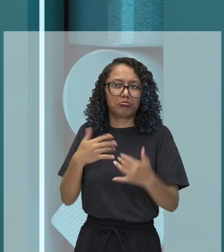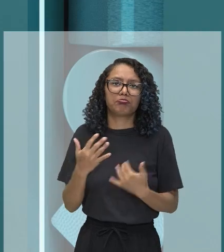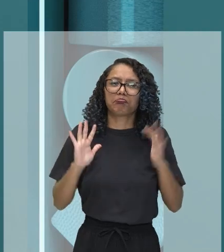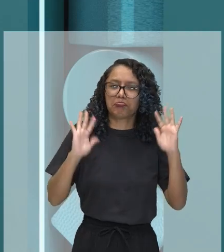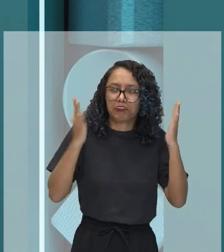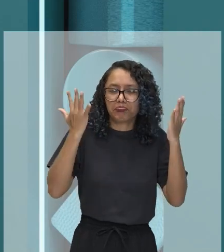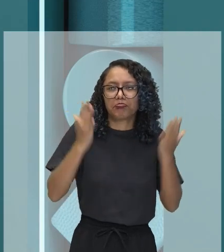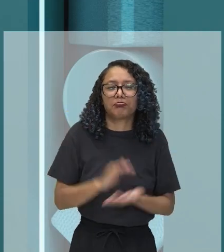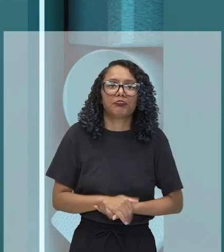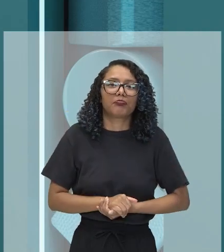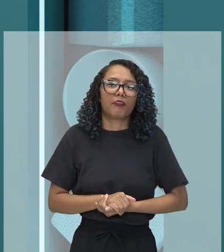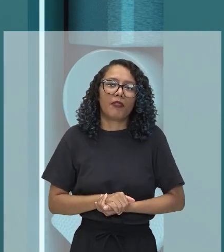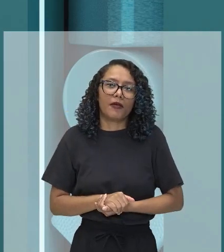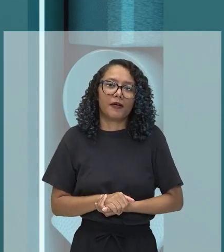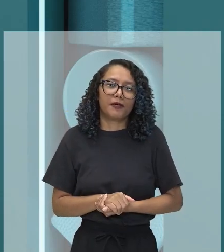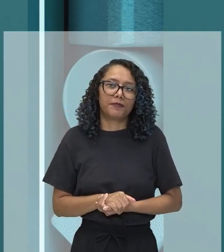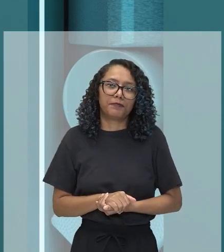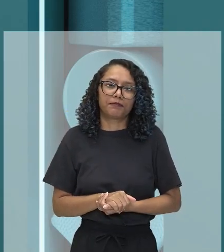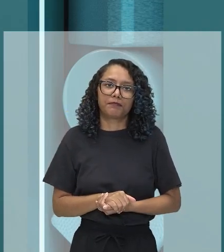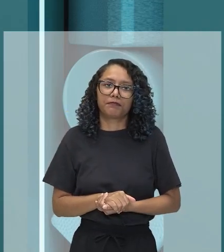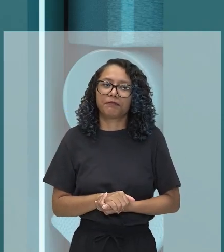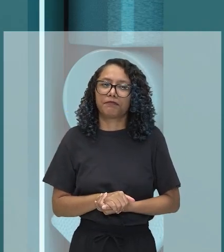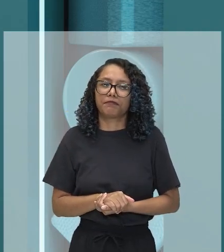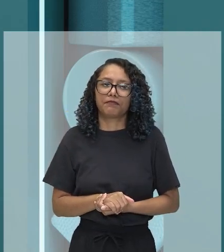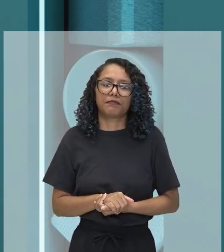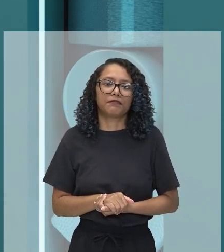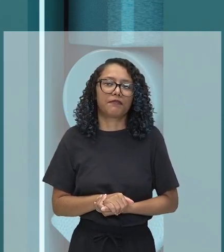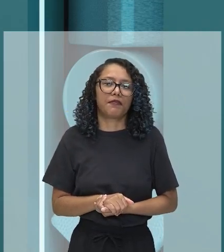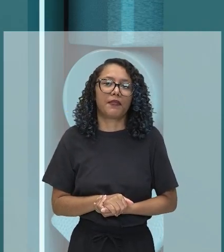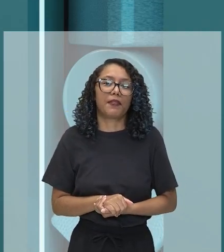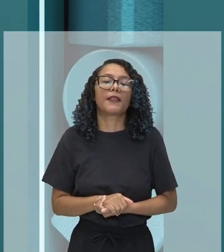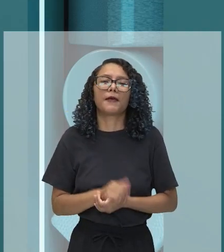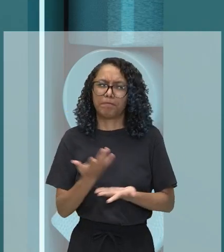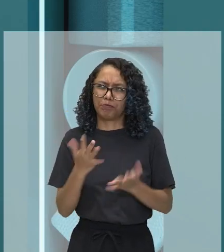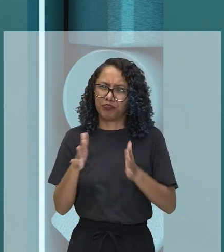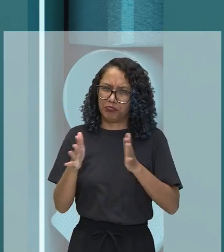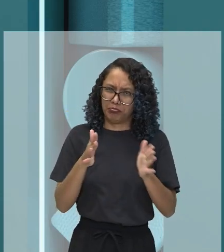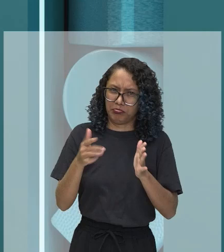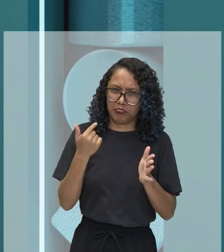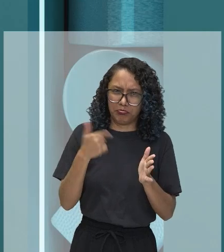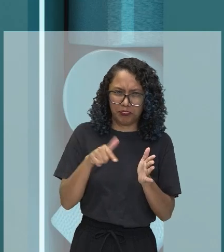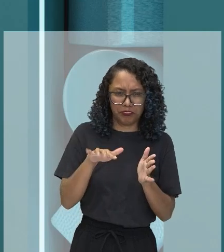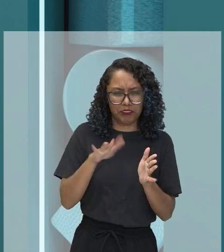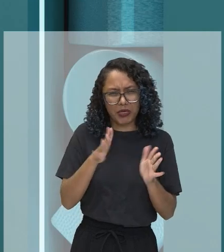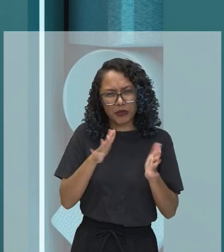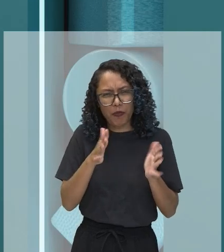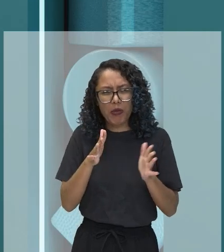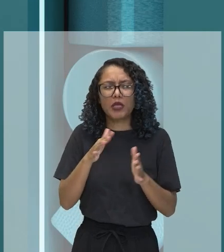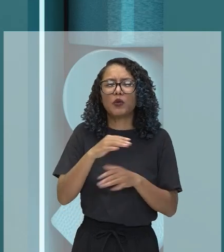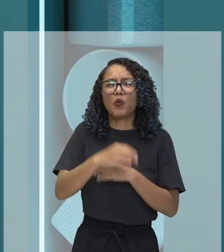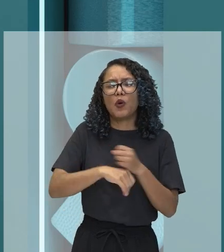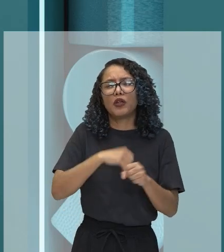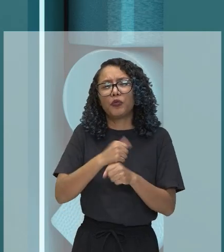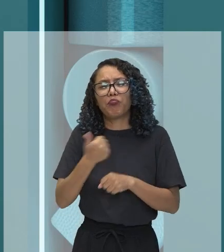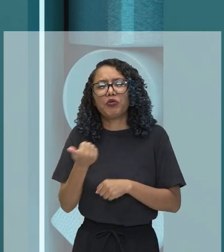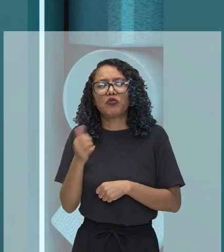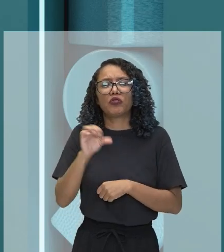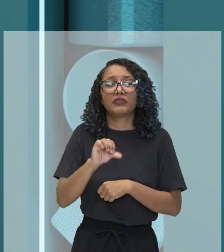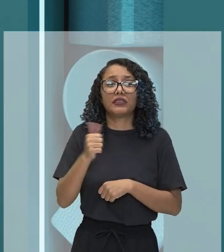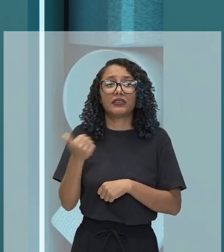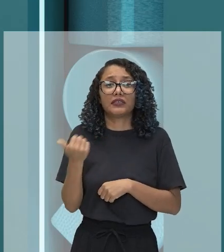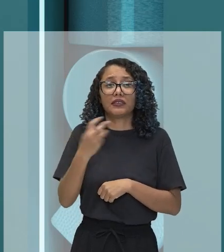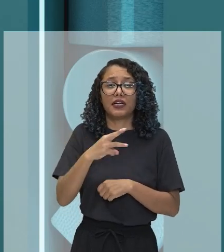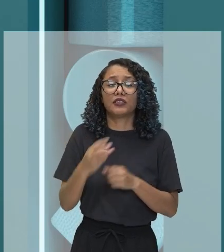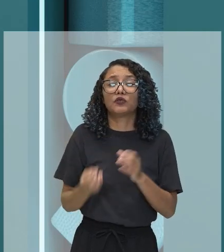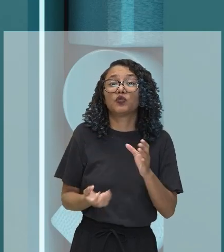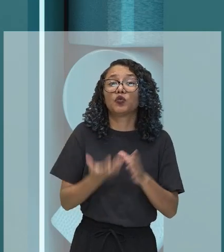E foi nessa época, mais especificamente em 1913, que teriam surgido os